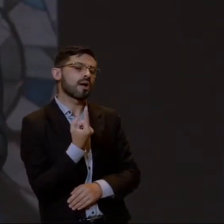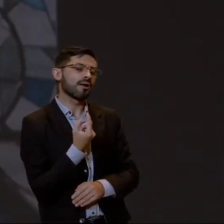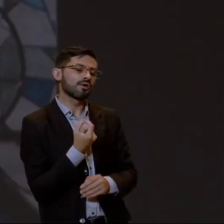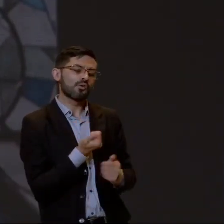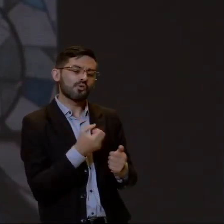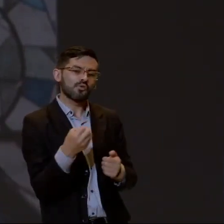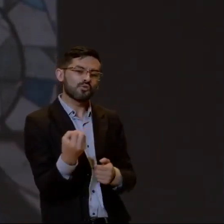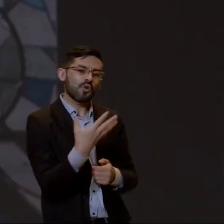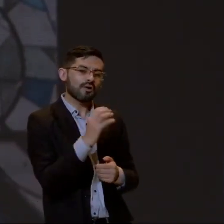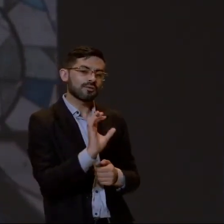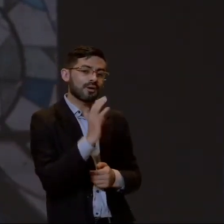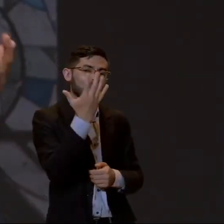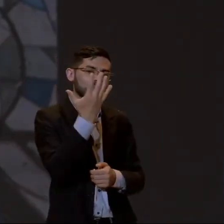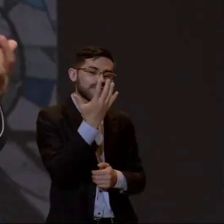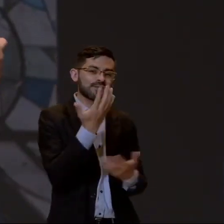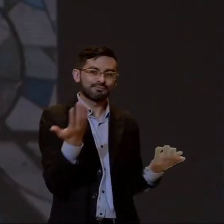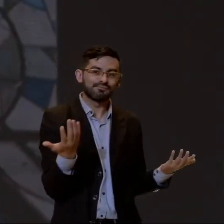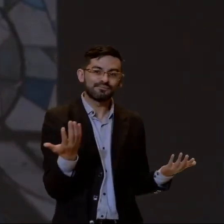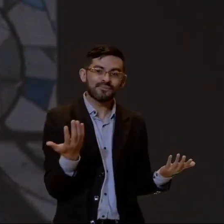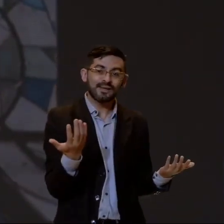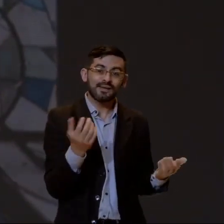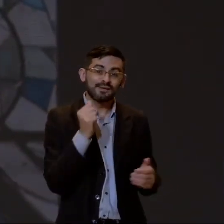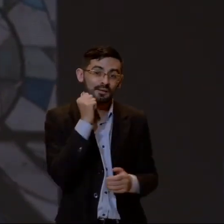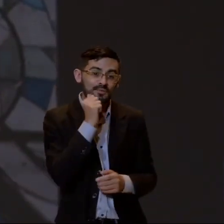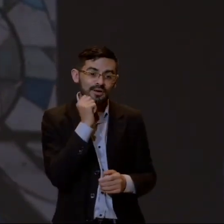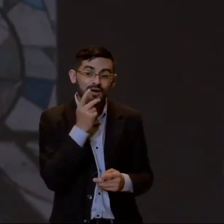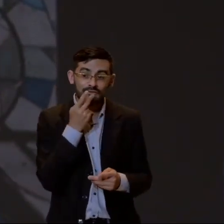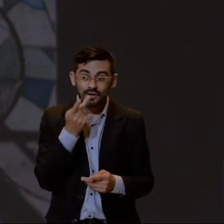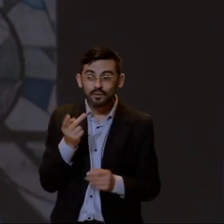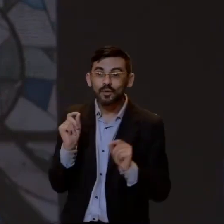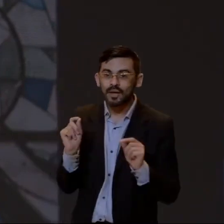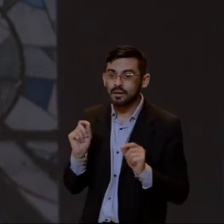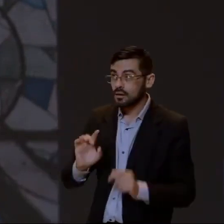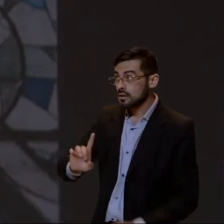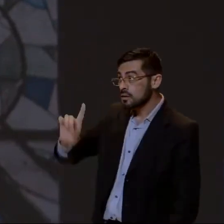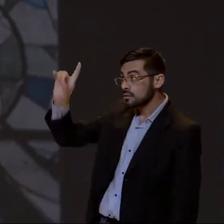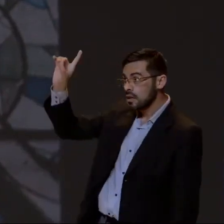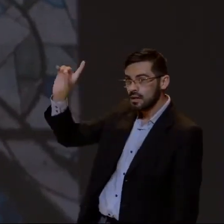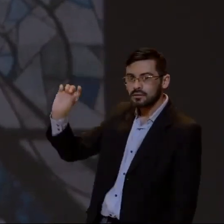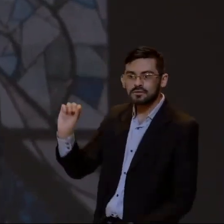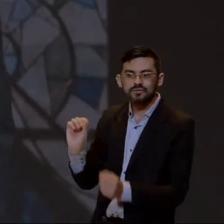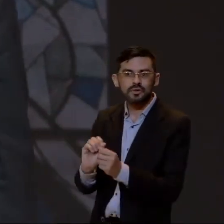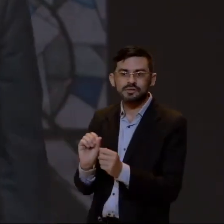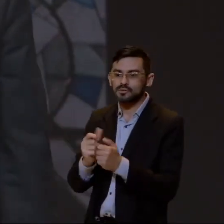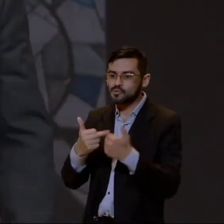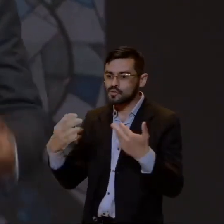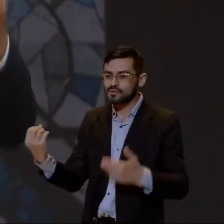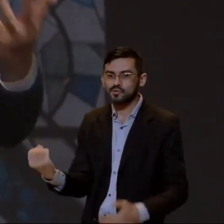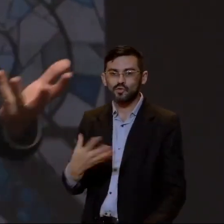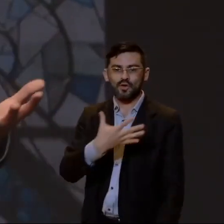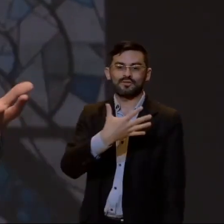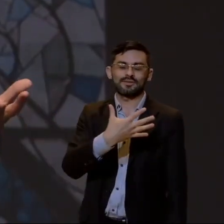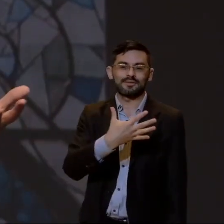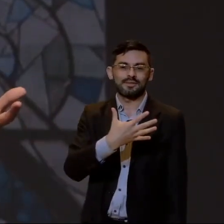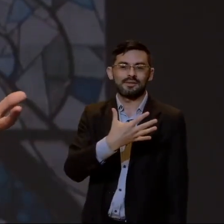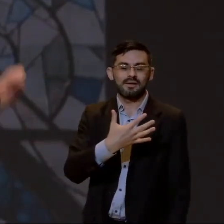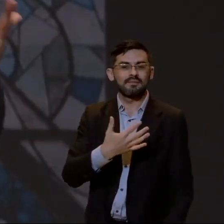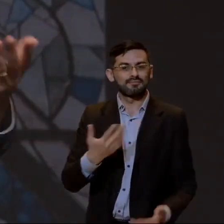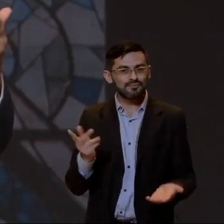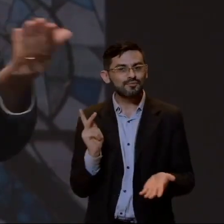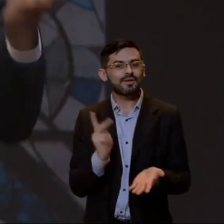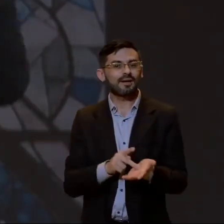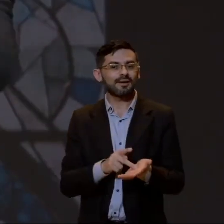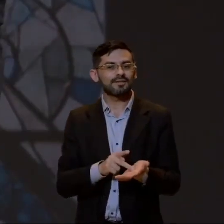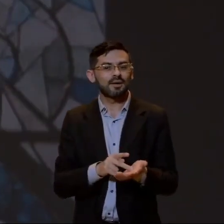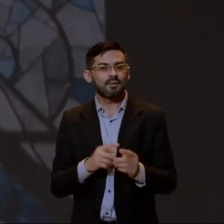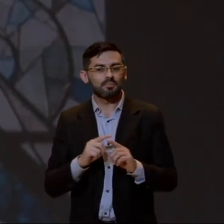nova aconteceu aqui. E ela pode dizer: olha, Deus está fazendo alguma coisa nova. E é engraçado, porque